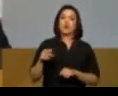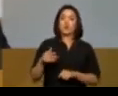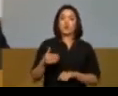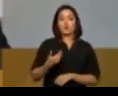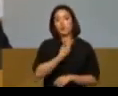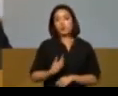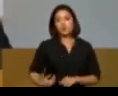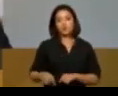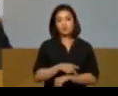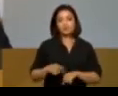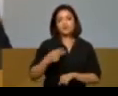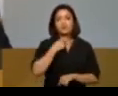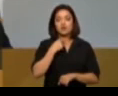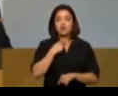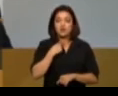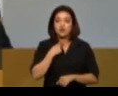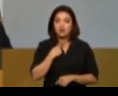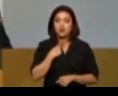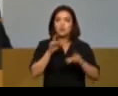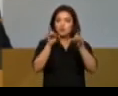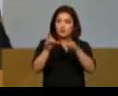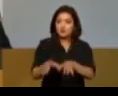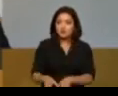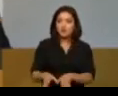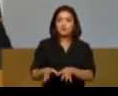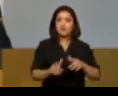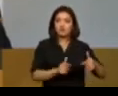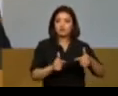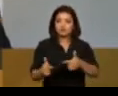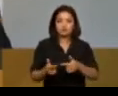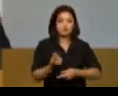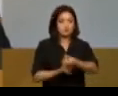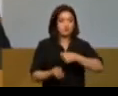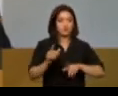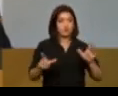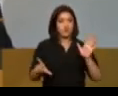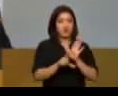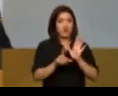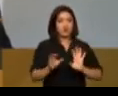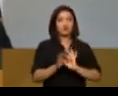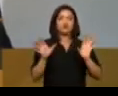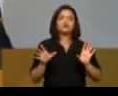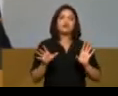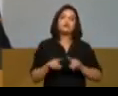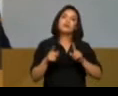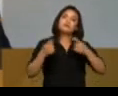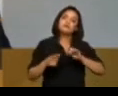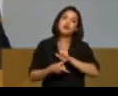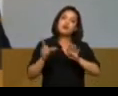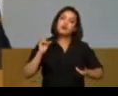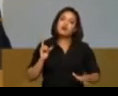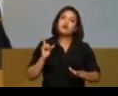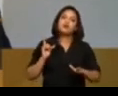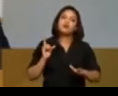mão da exploração de determinada atividade econômica expressamente autorizada por lei, sem a necessária participação do